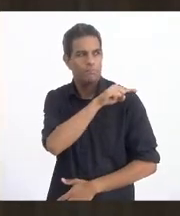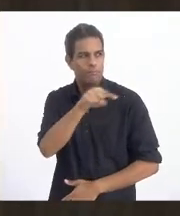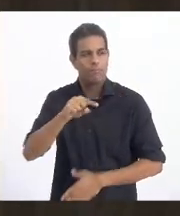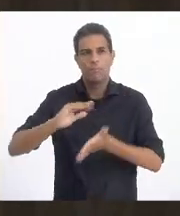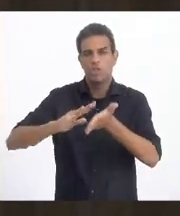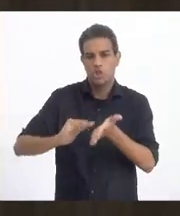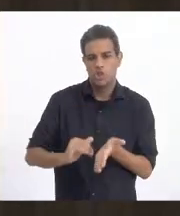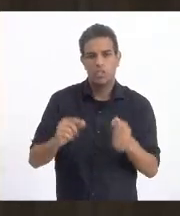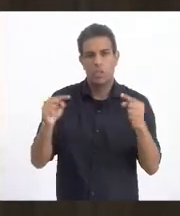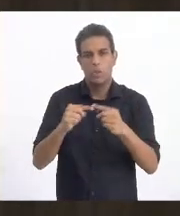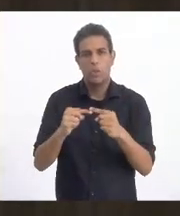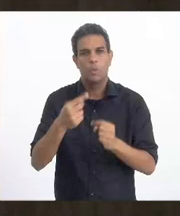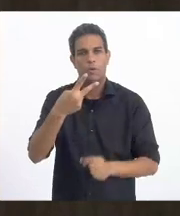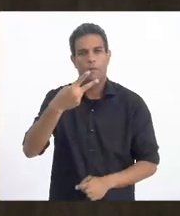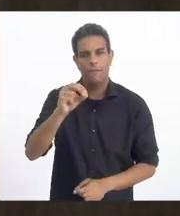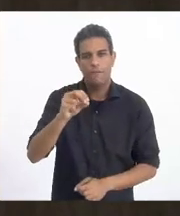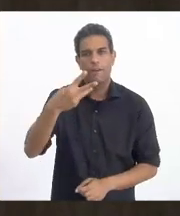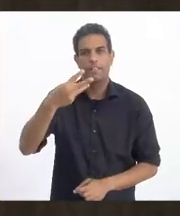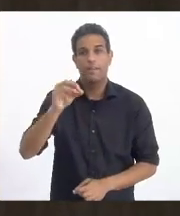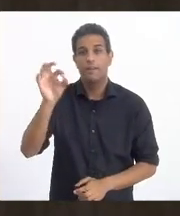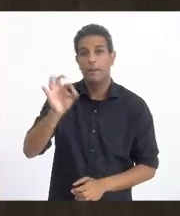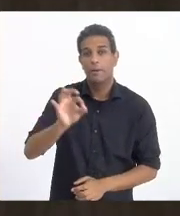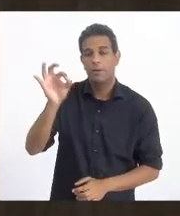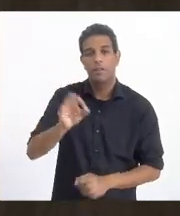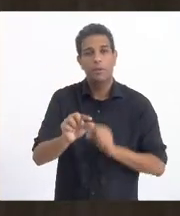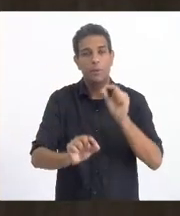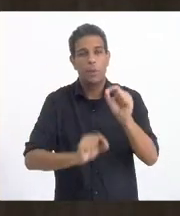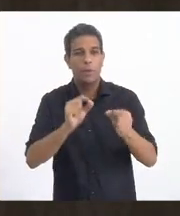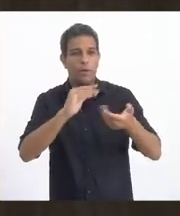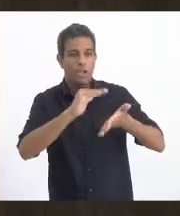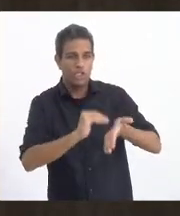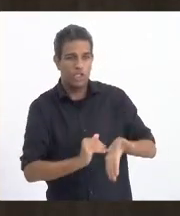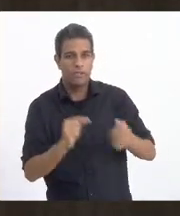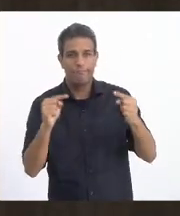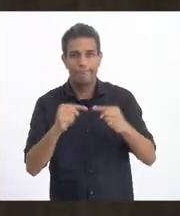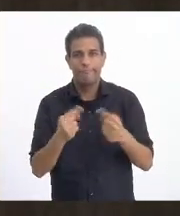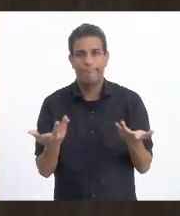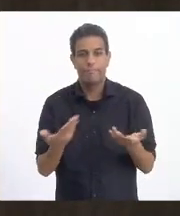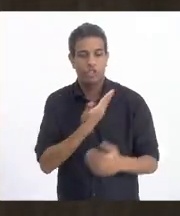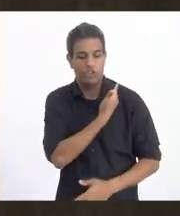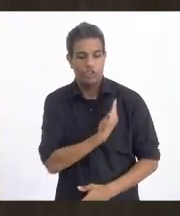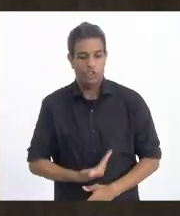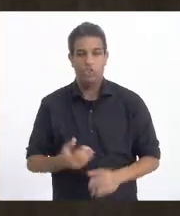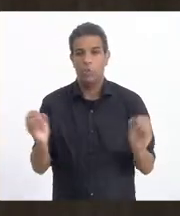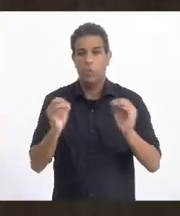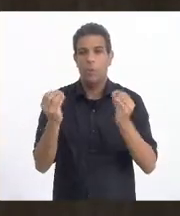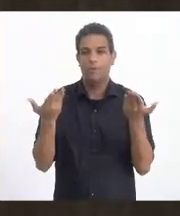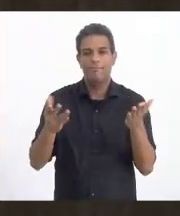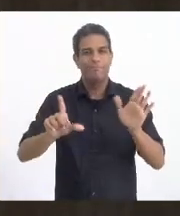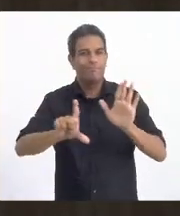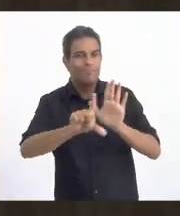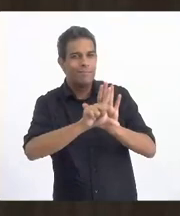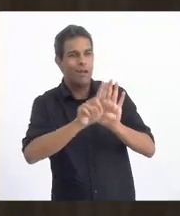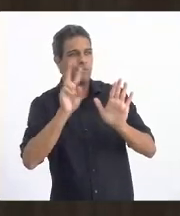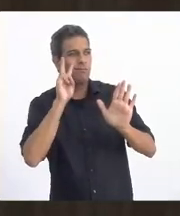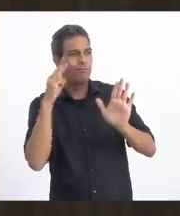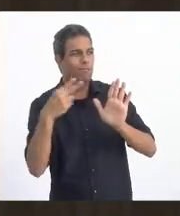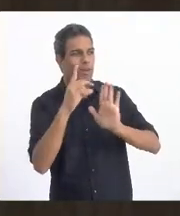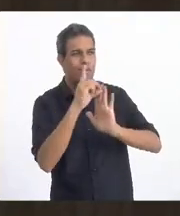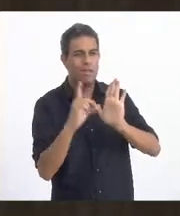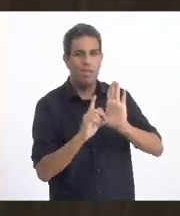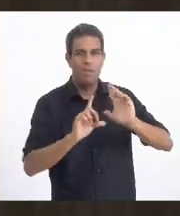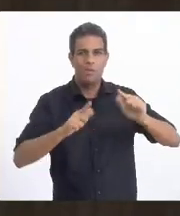tirar 20, 30% que ele deixou de ganhar, e o Estado não fez a lei, até hoje o decreto está em